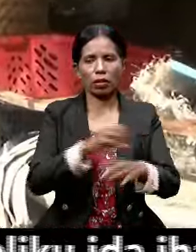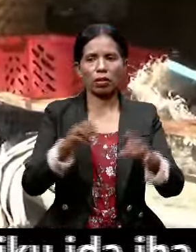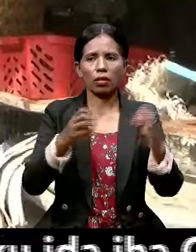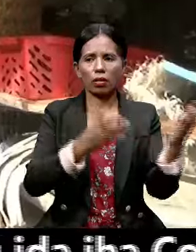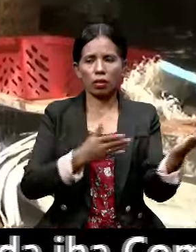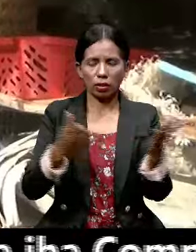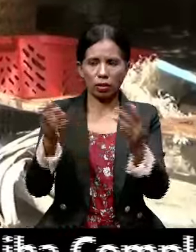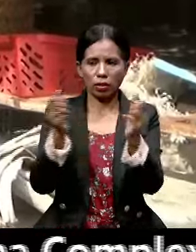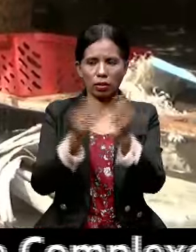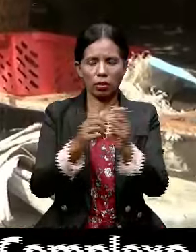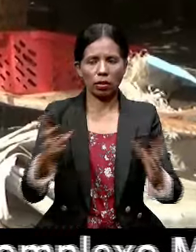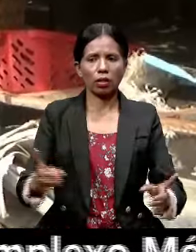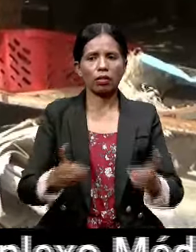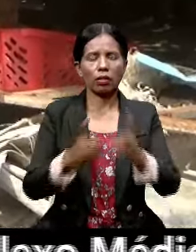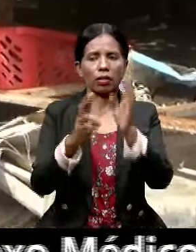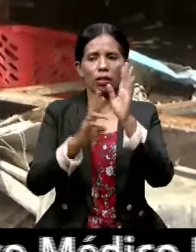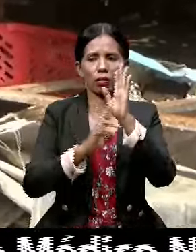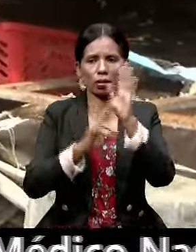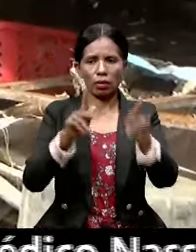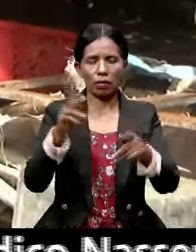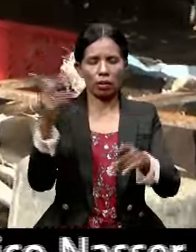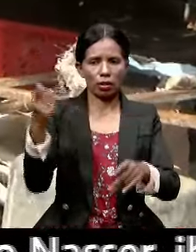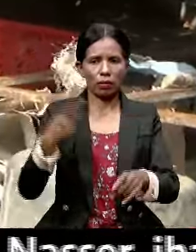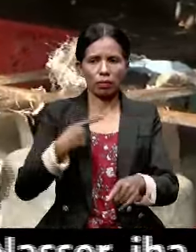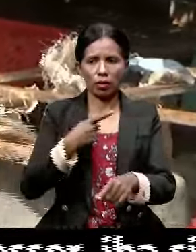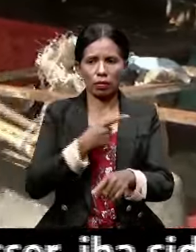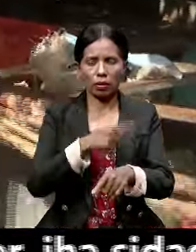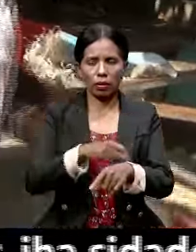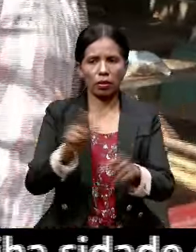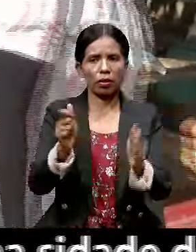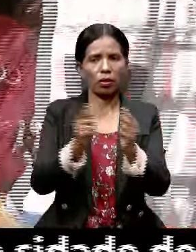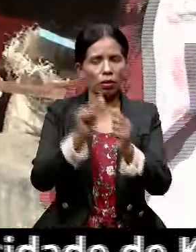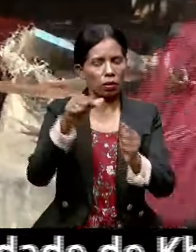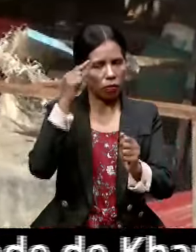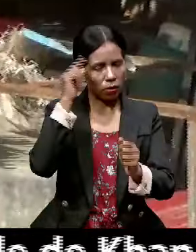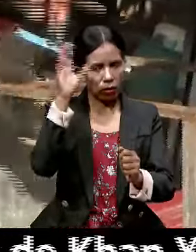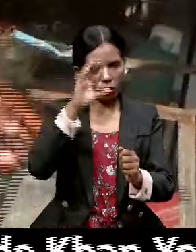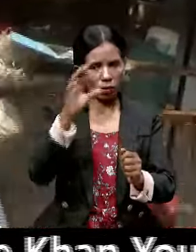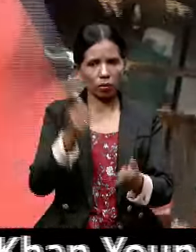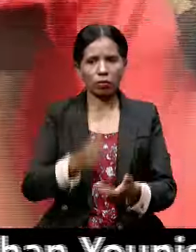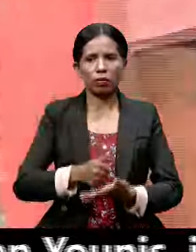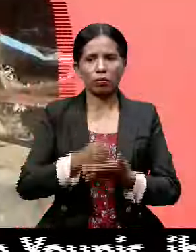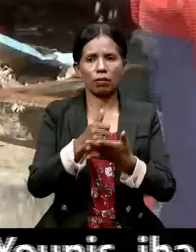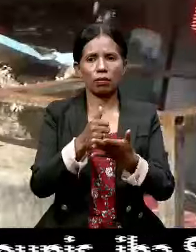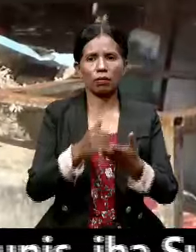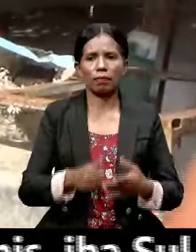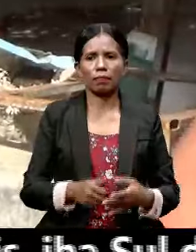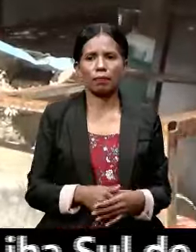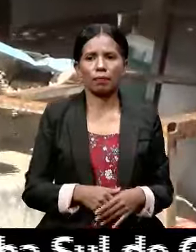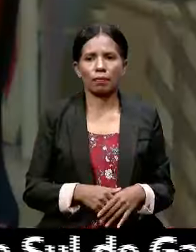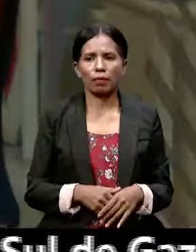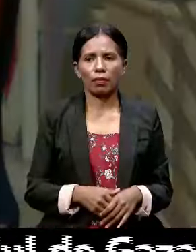malu podi asoro malu ho representante povo ya parlamento nasional no governo atu buka solusan Abraham Amral